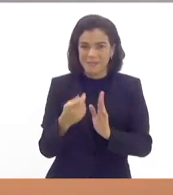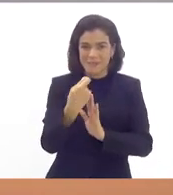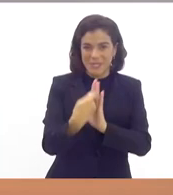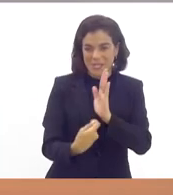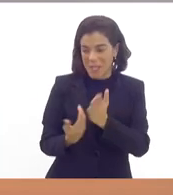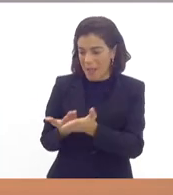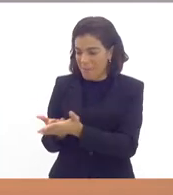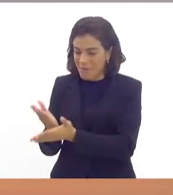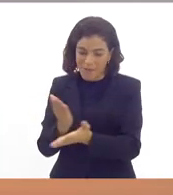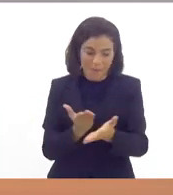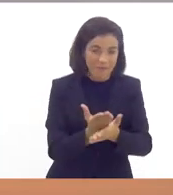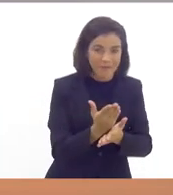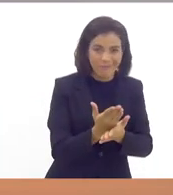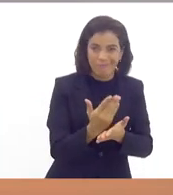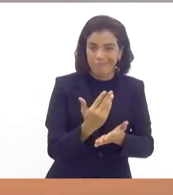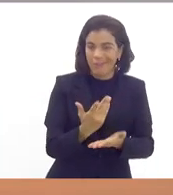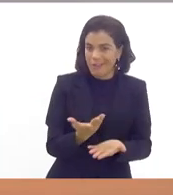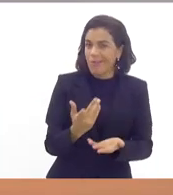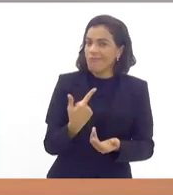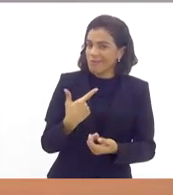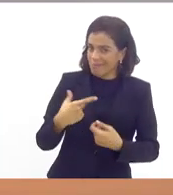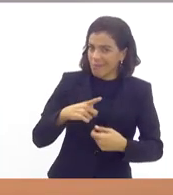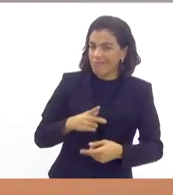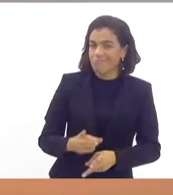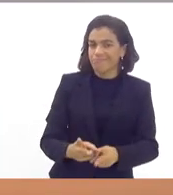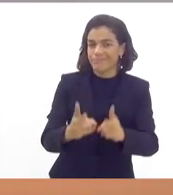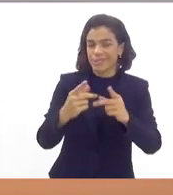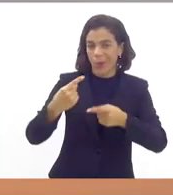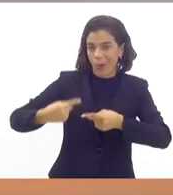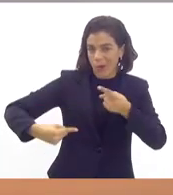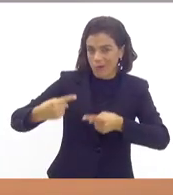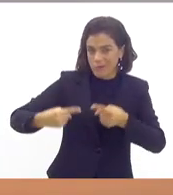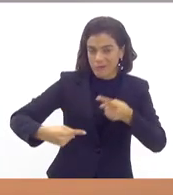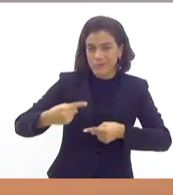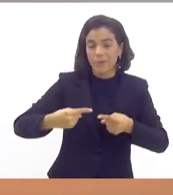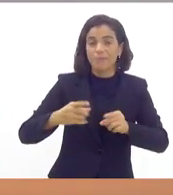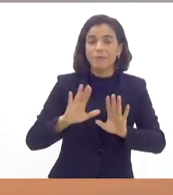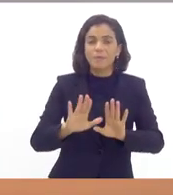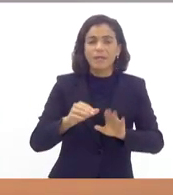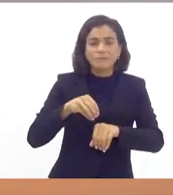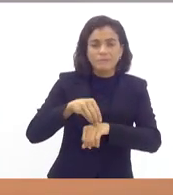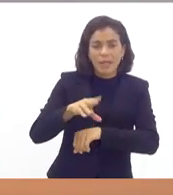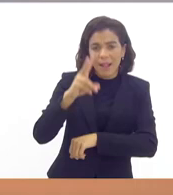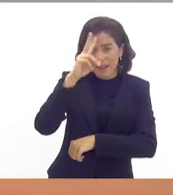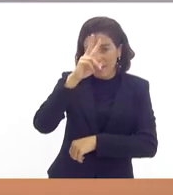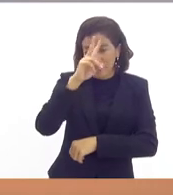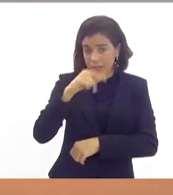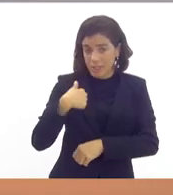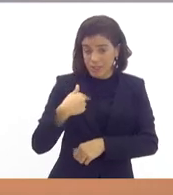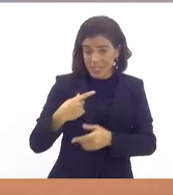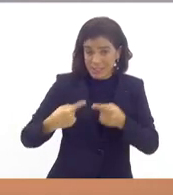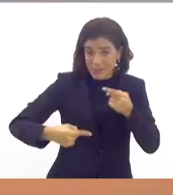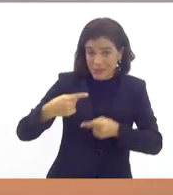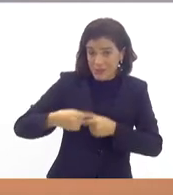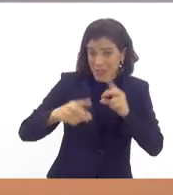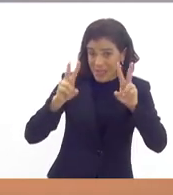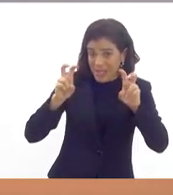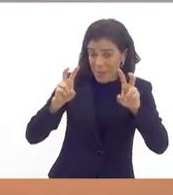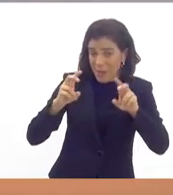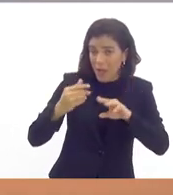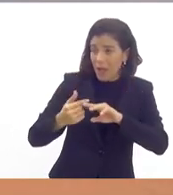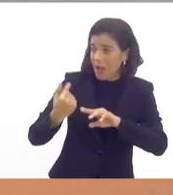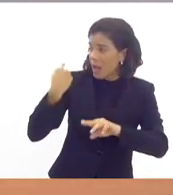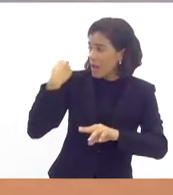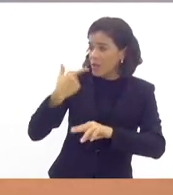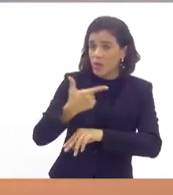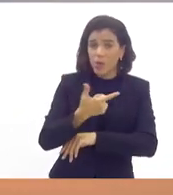pelos dois. Vai ter muito espaço para discussão ainda pela frente. Só lembrando que a gente está discutindo esse tema desde 2019. Tem algumas